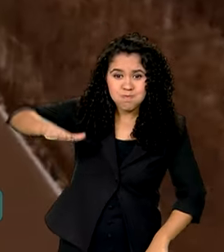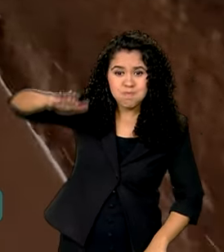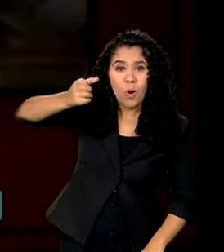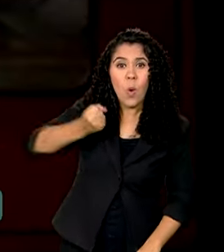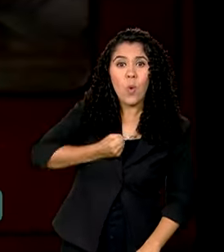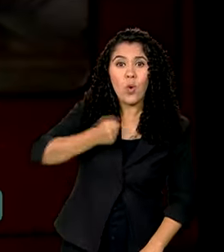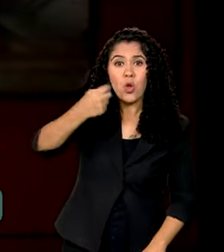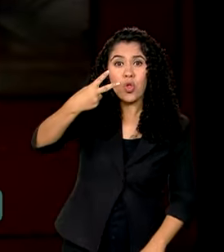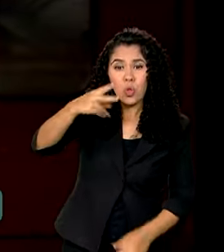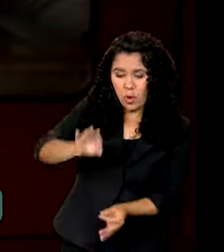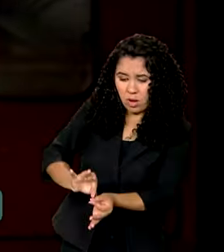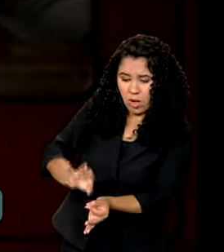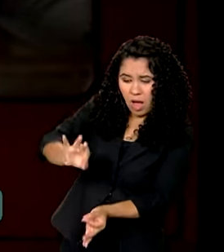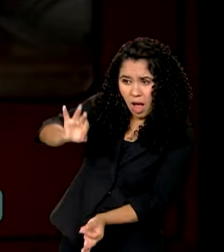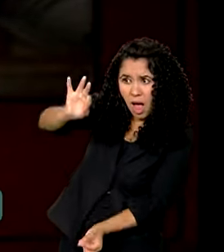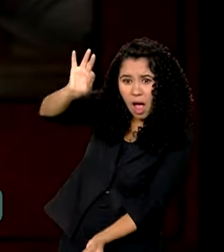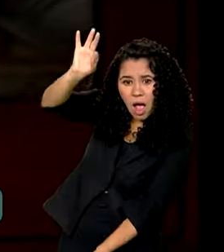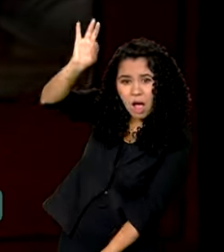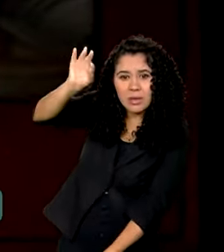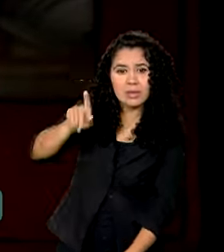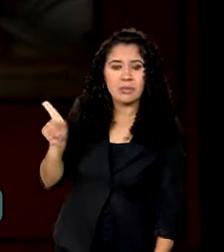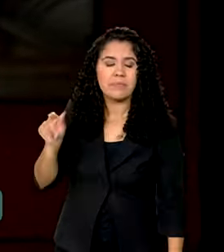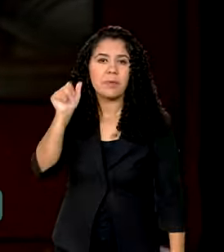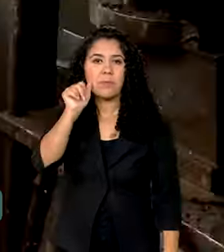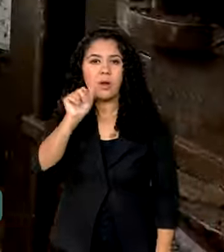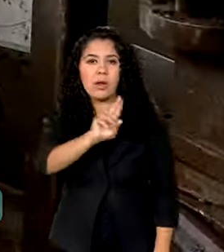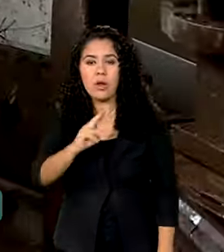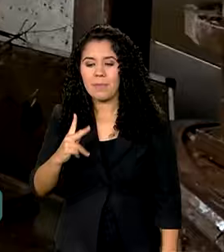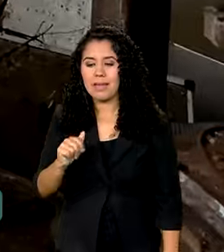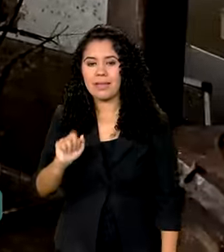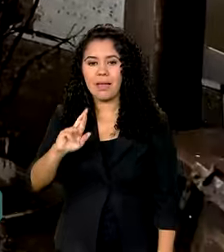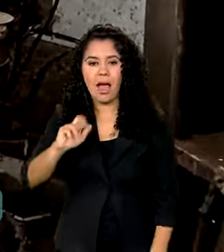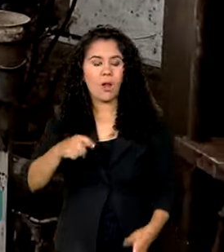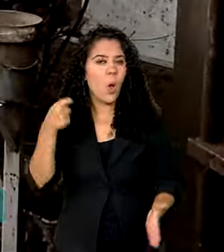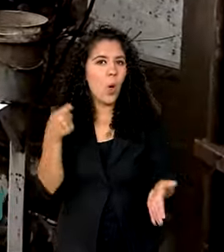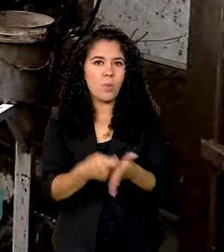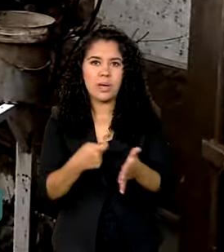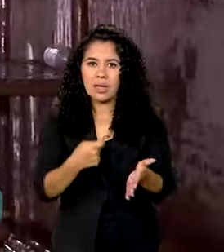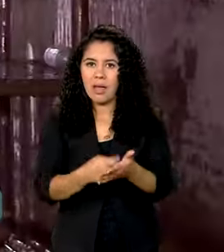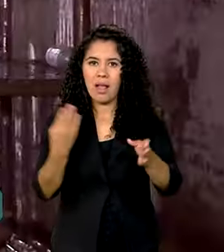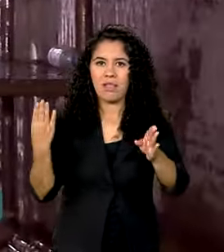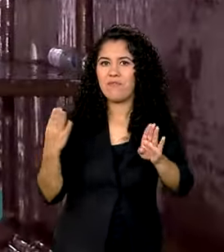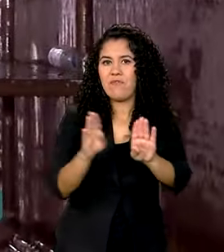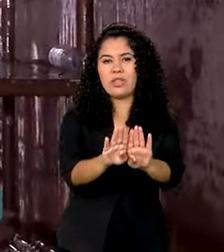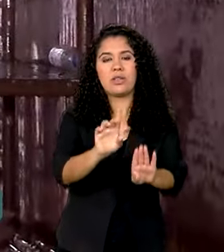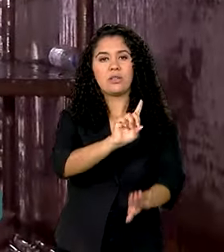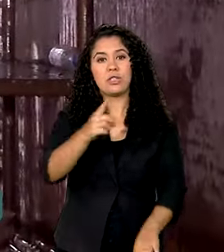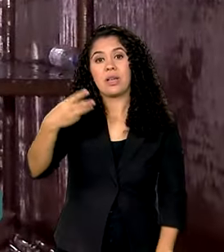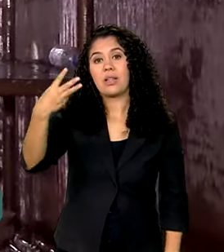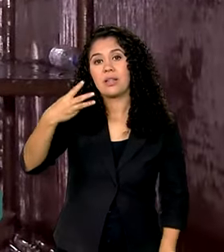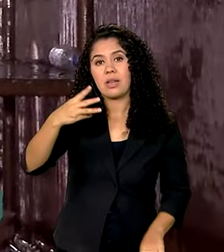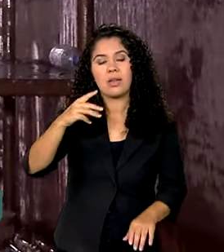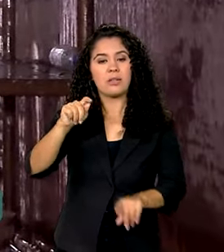2 metros. Carla foi obrigada a fechar o estabelecimento no dia 3 de maio. Na semana